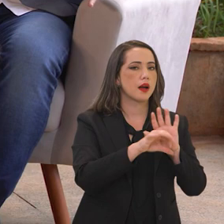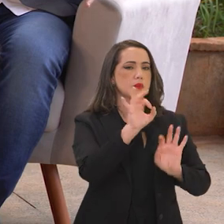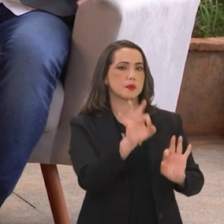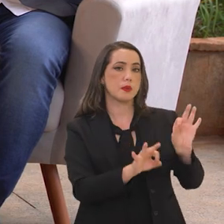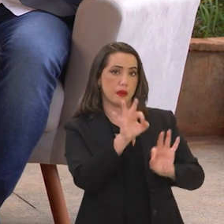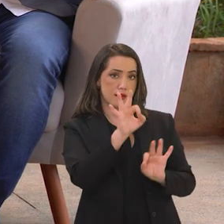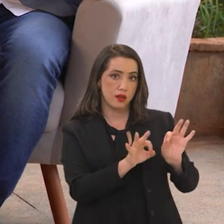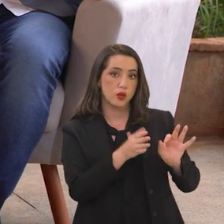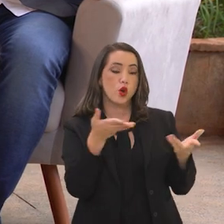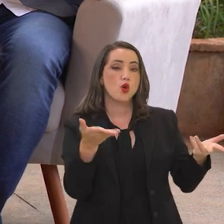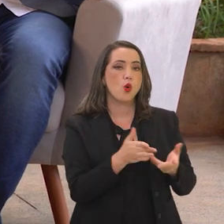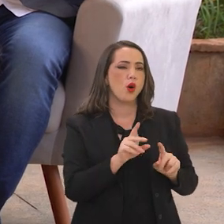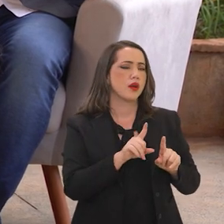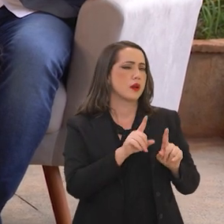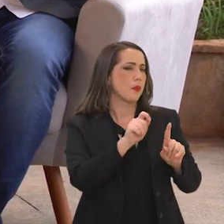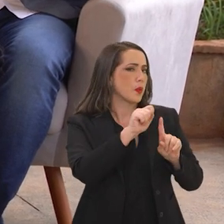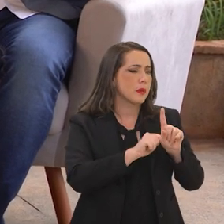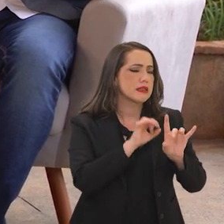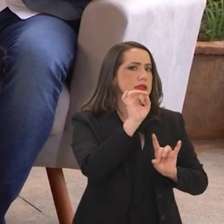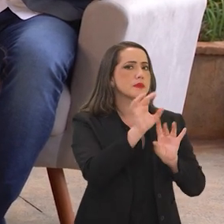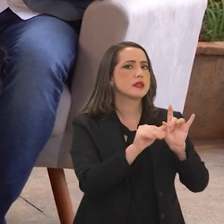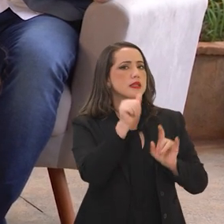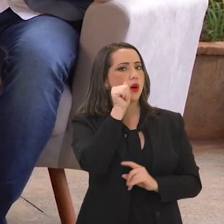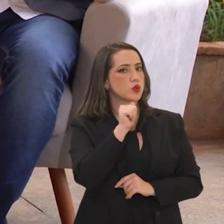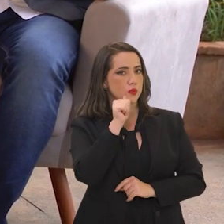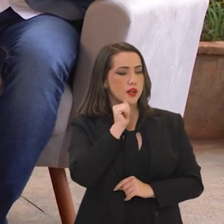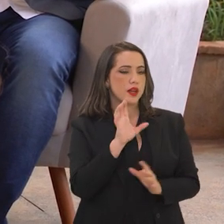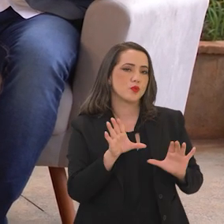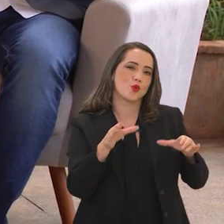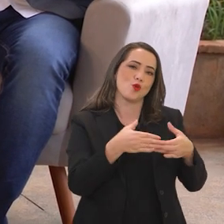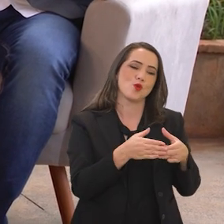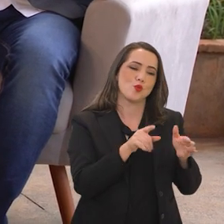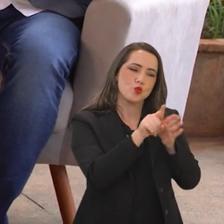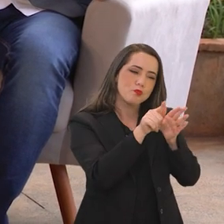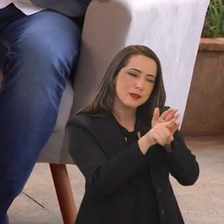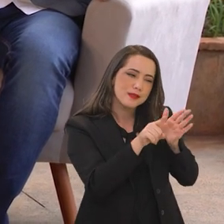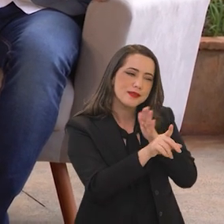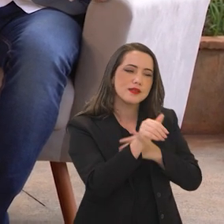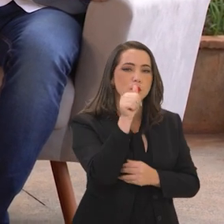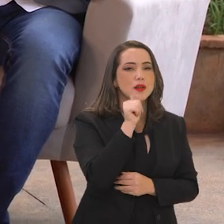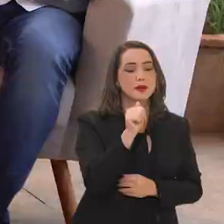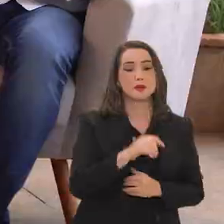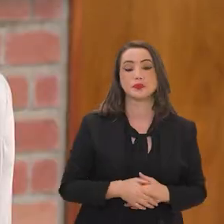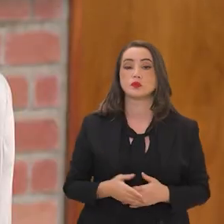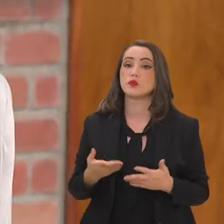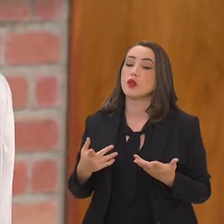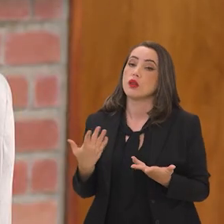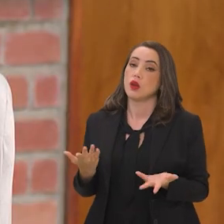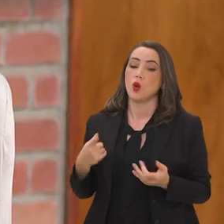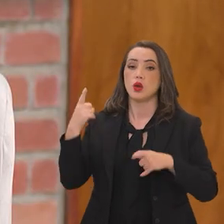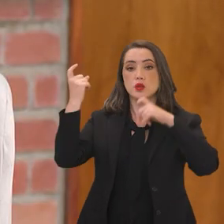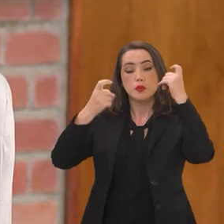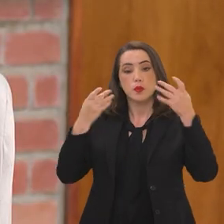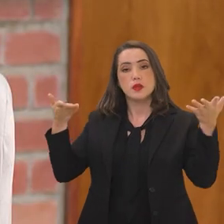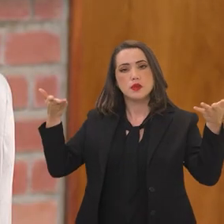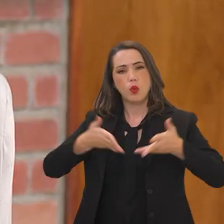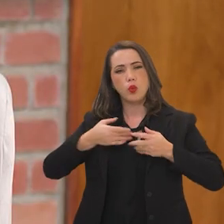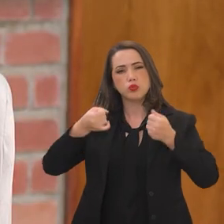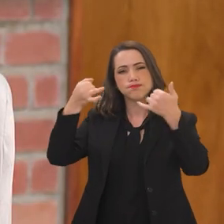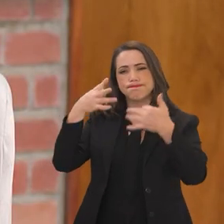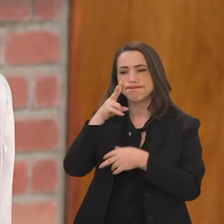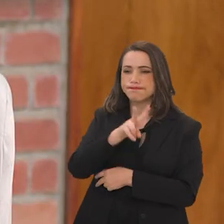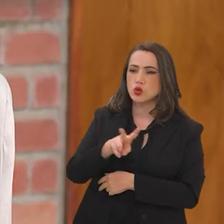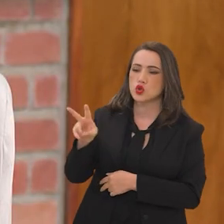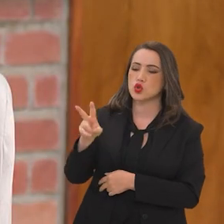Caps está preparando aí nesse sentido para as nossas pesquisadoras aqui no país é a nossa preocupação hoje quando a gente